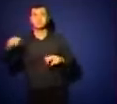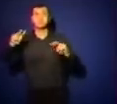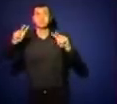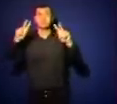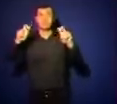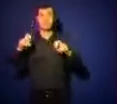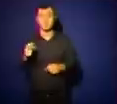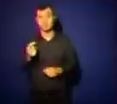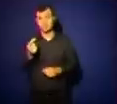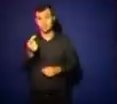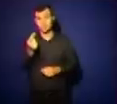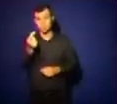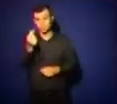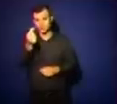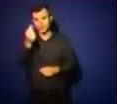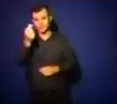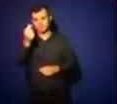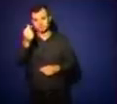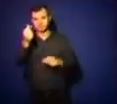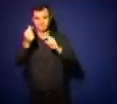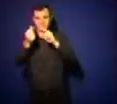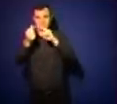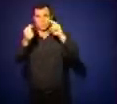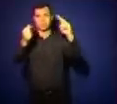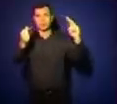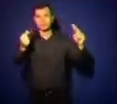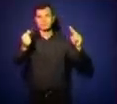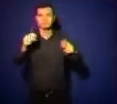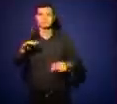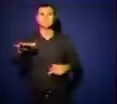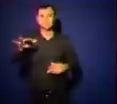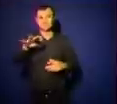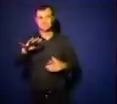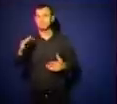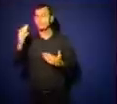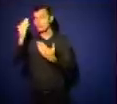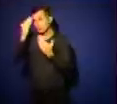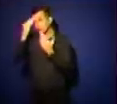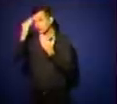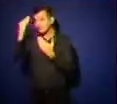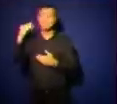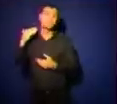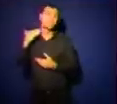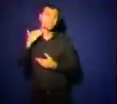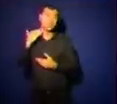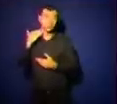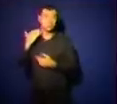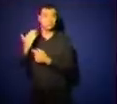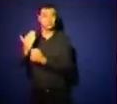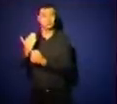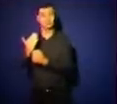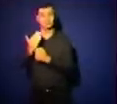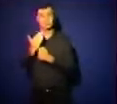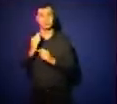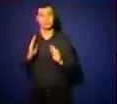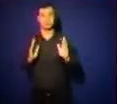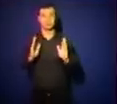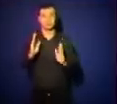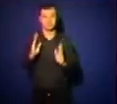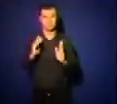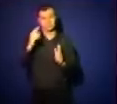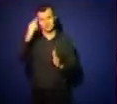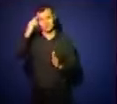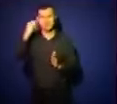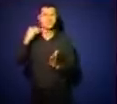gente tem um piloto que vai começar agora tá todo mundo engajado Agradeço aos bancos que os Bancos estão ajudando muito inclusive nesse momento onde as vezes o banco